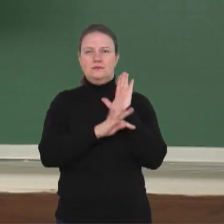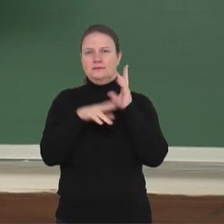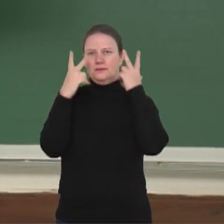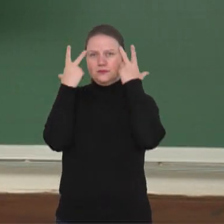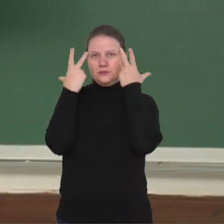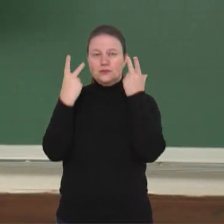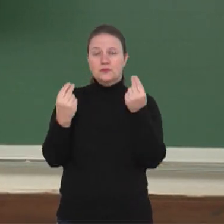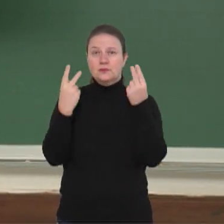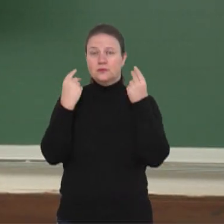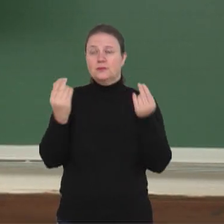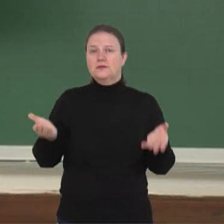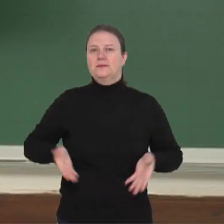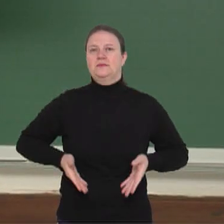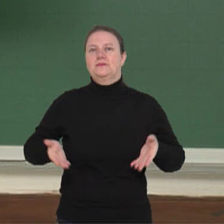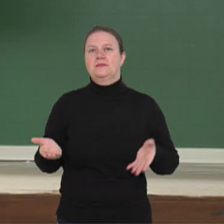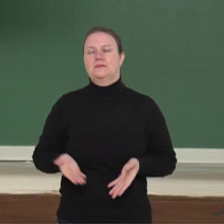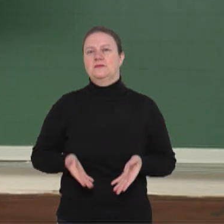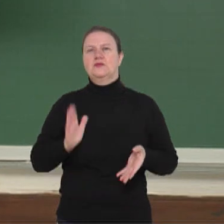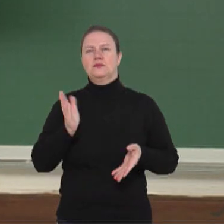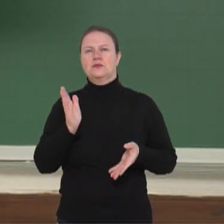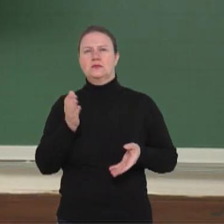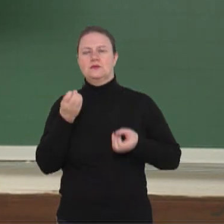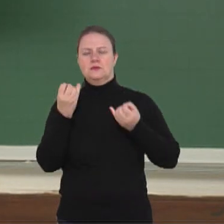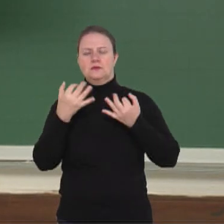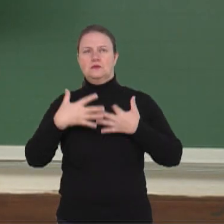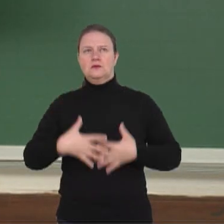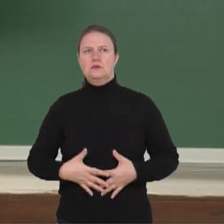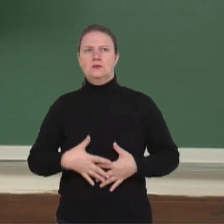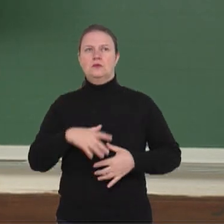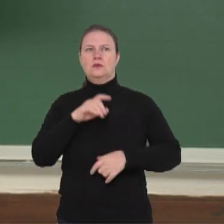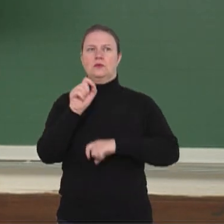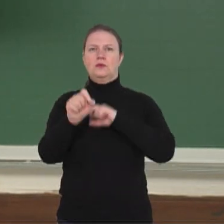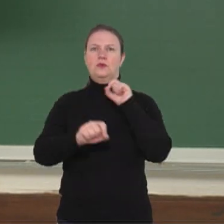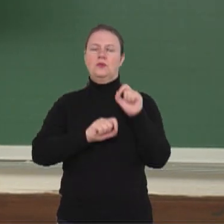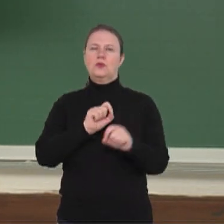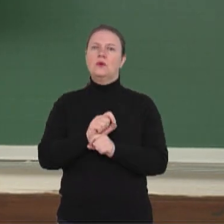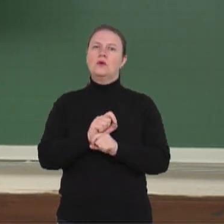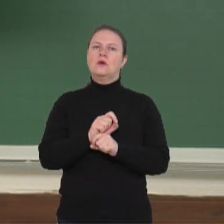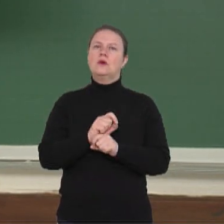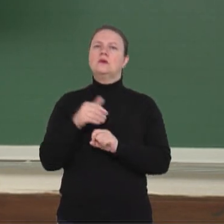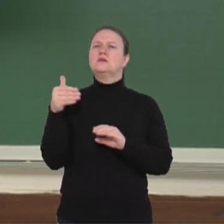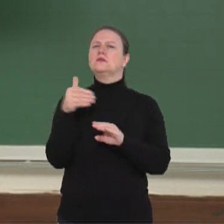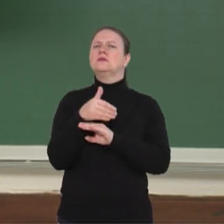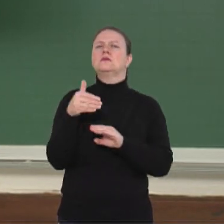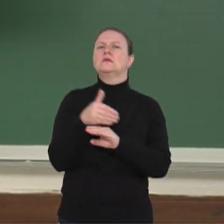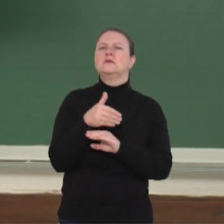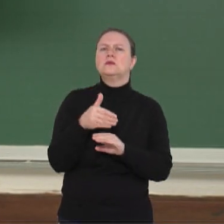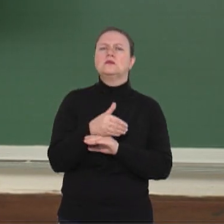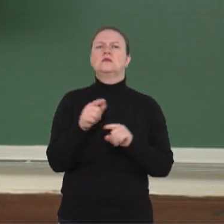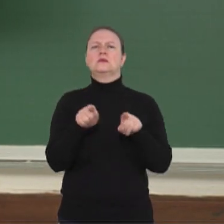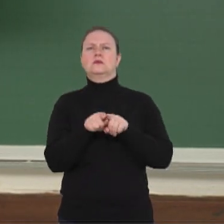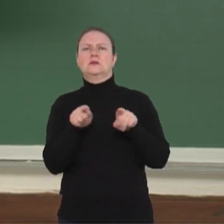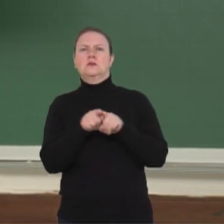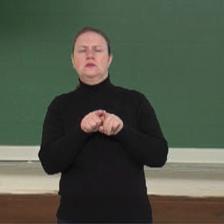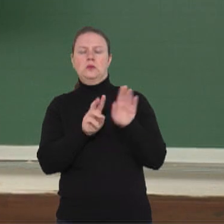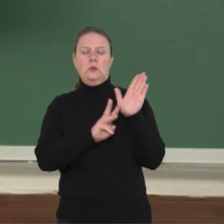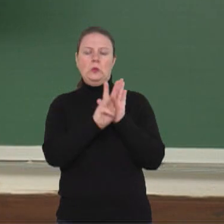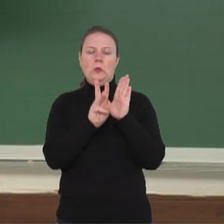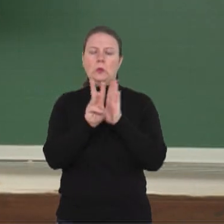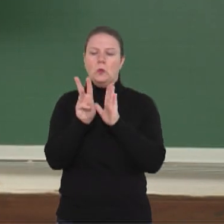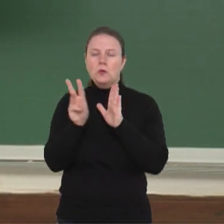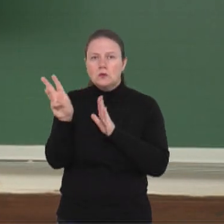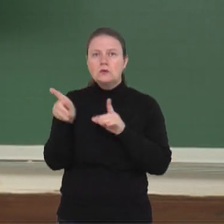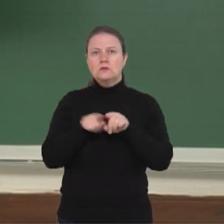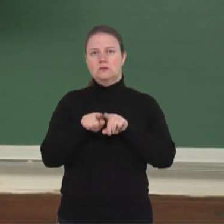dia e a gente trabalha muito, a gente às vezes até vai acessar as resenhas nos sites. Também